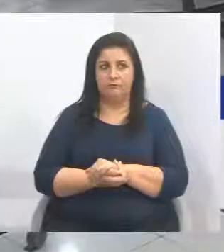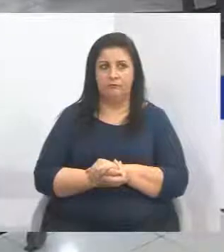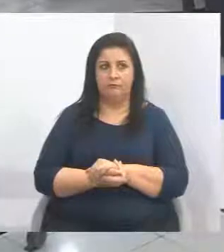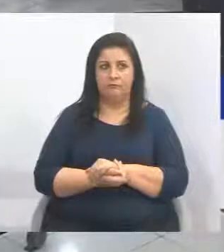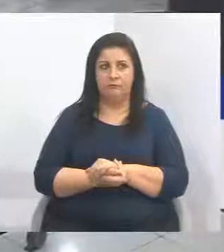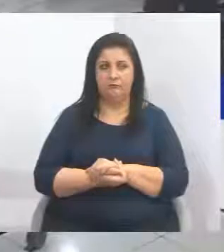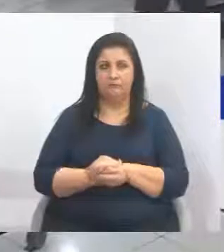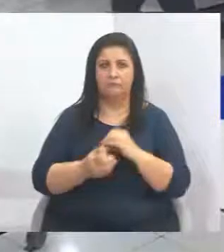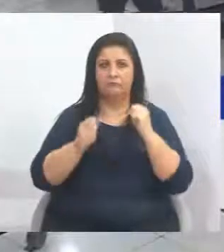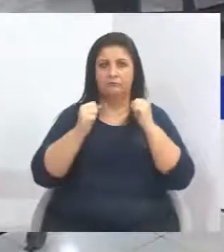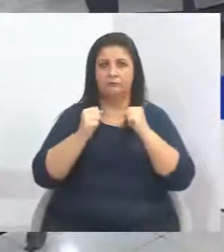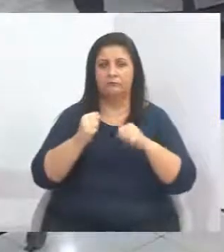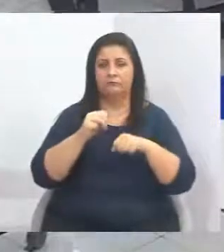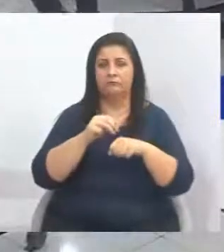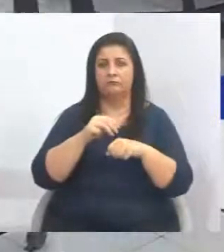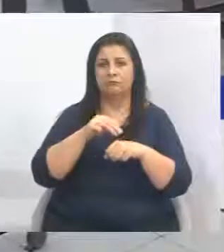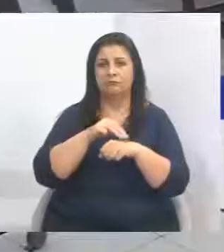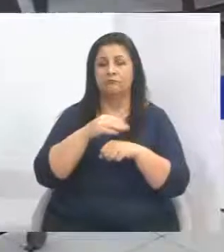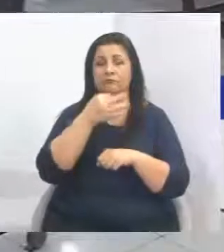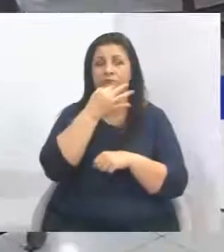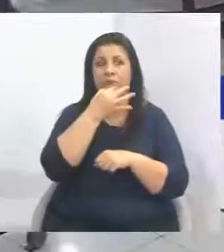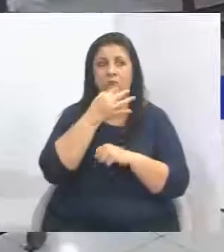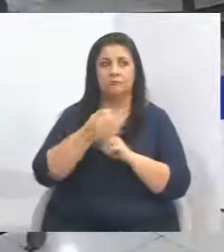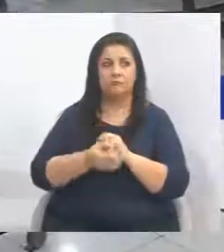O projeto continua em discussão.